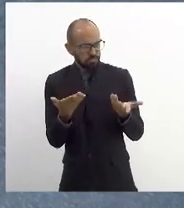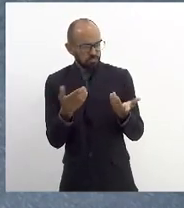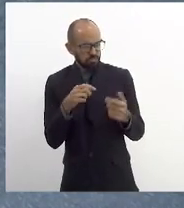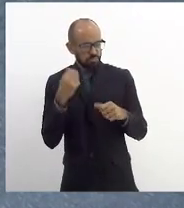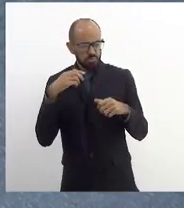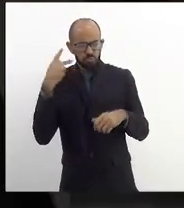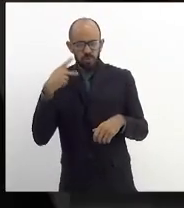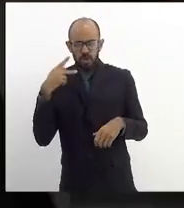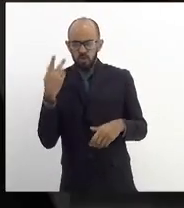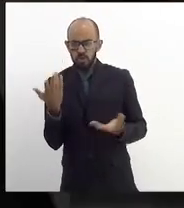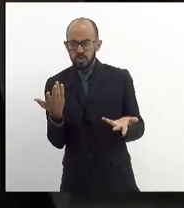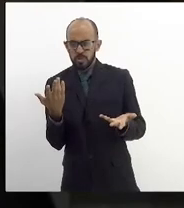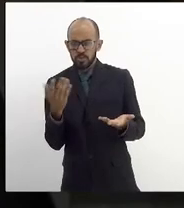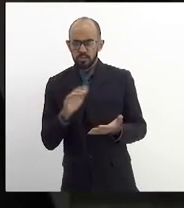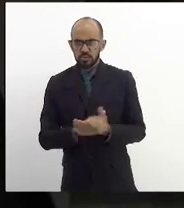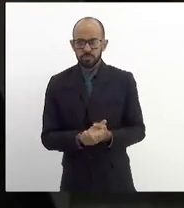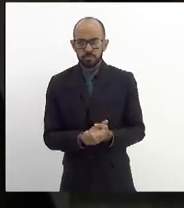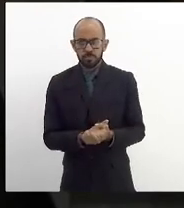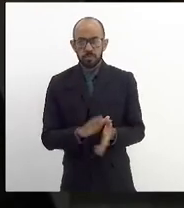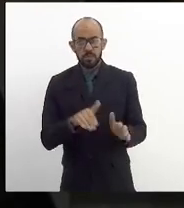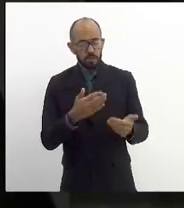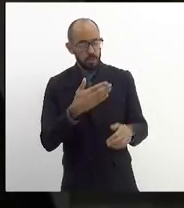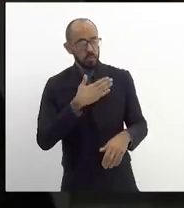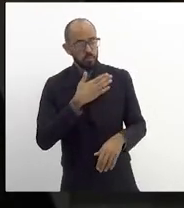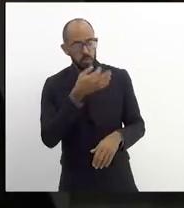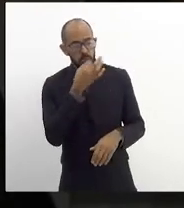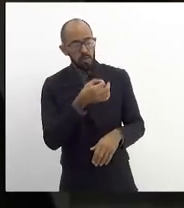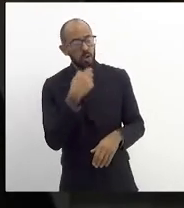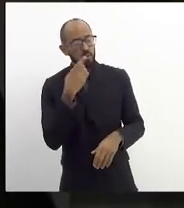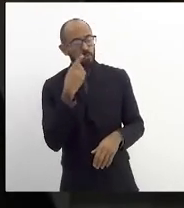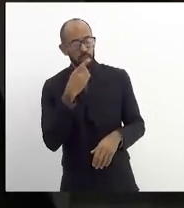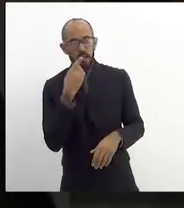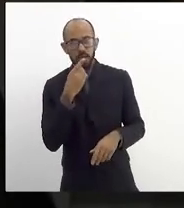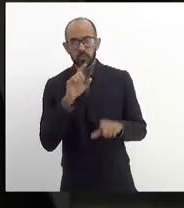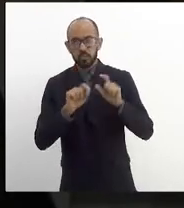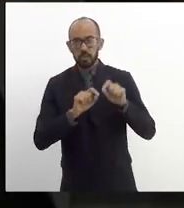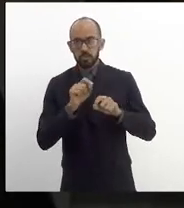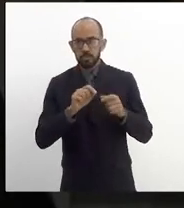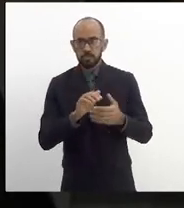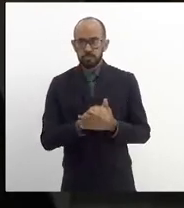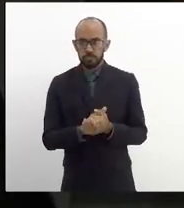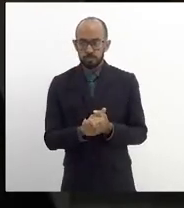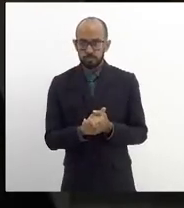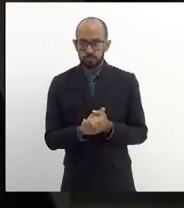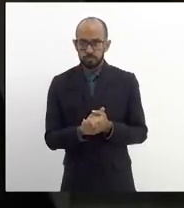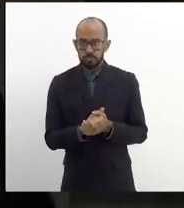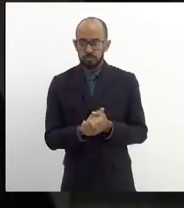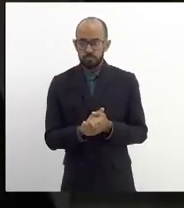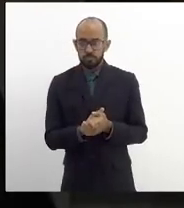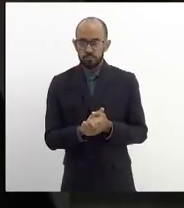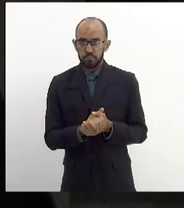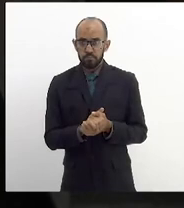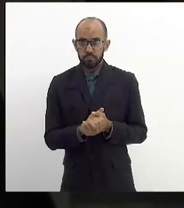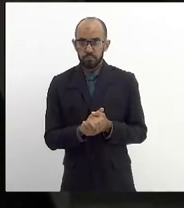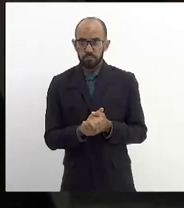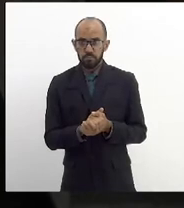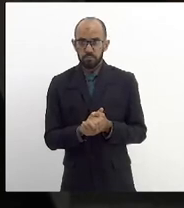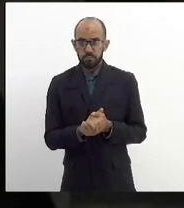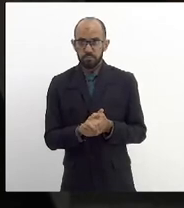câmaras de vereadores Olha só eu acho o seguinte deputada a gente pode